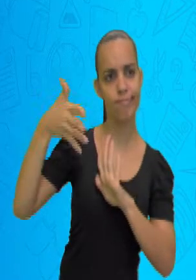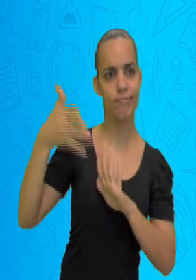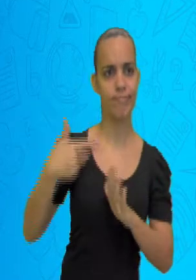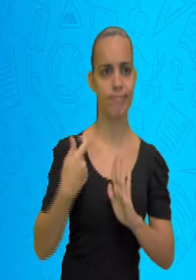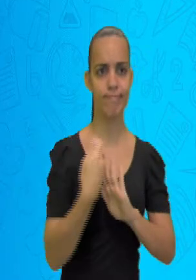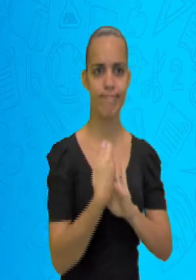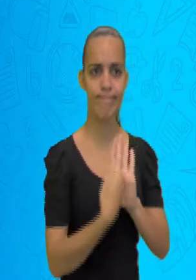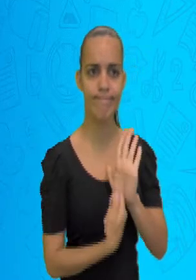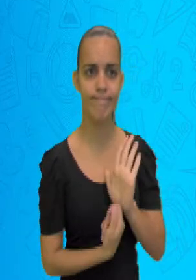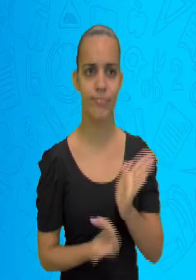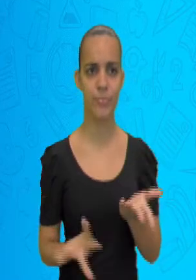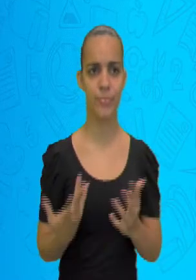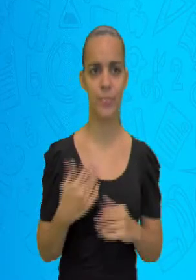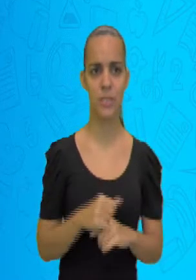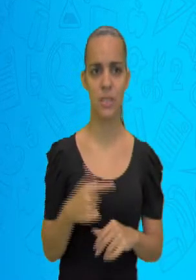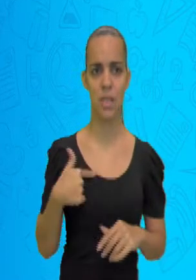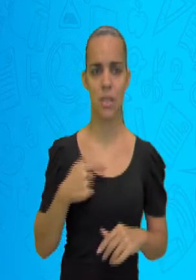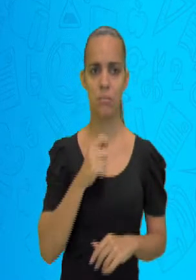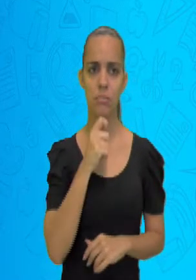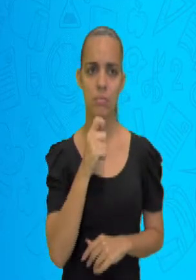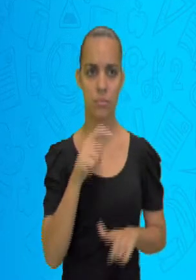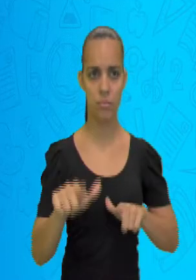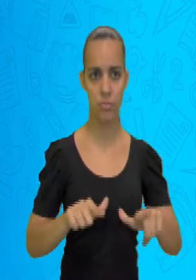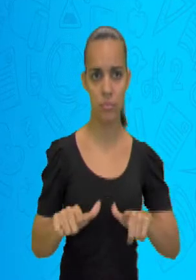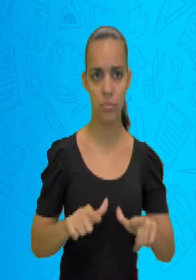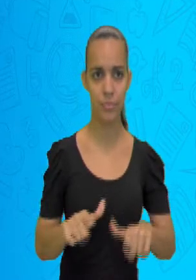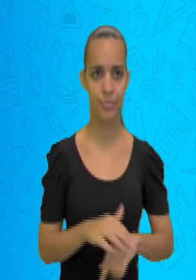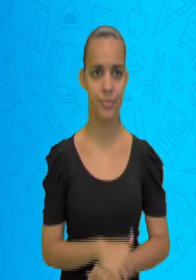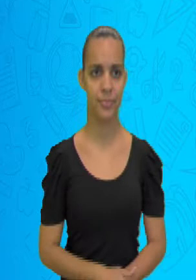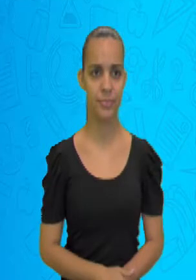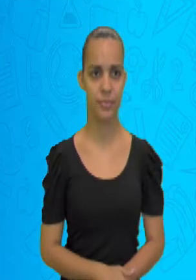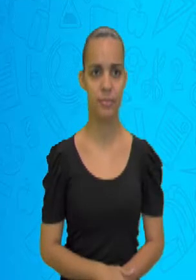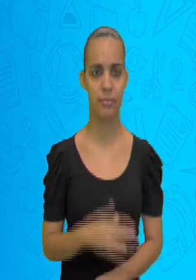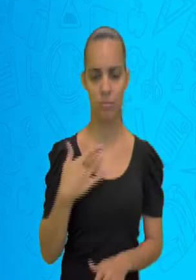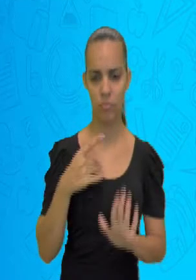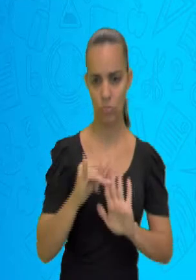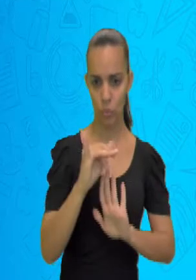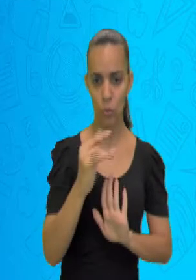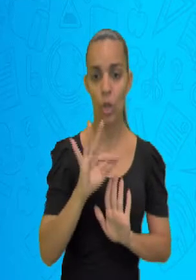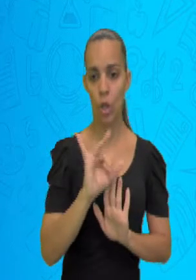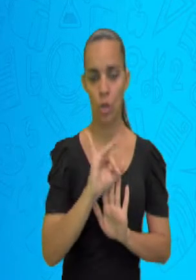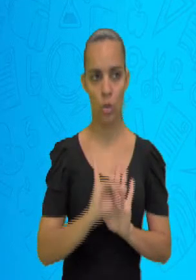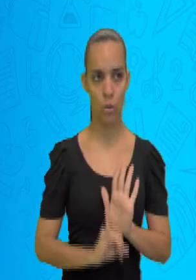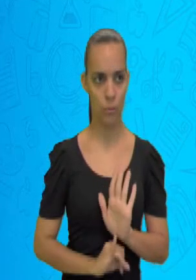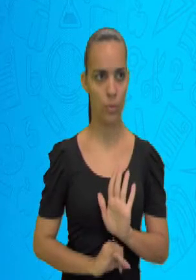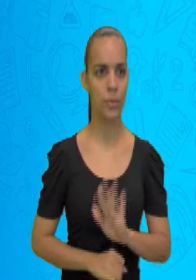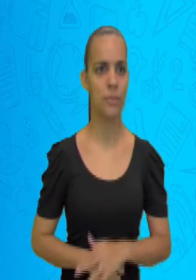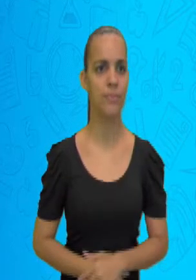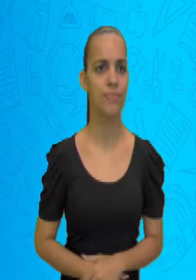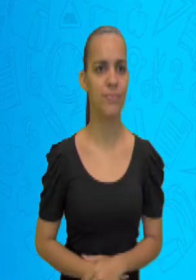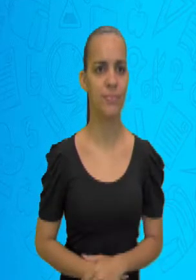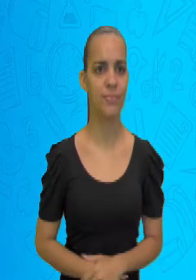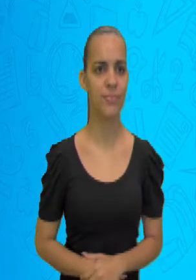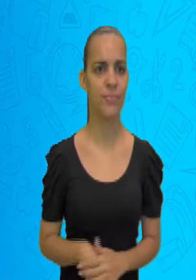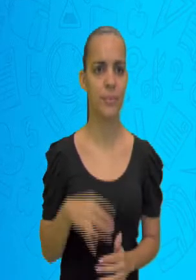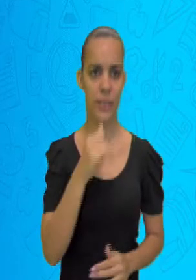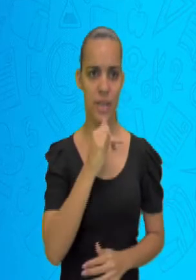concursos públicos e documentos oficiais. exemplo de uma